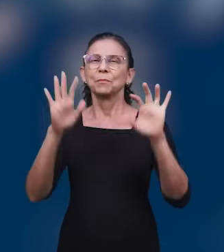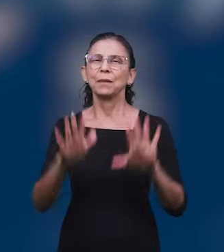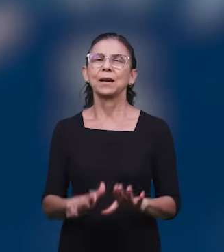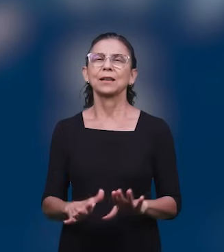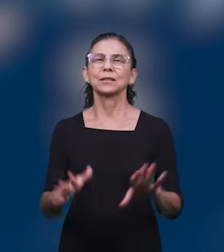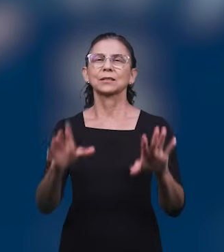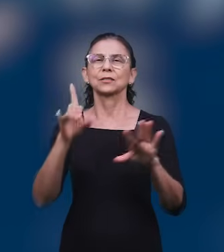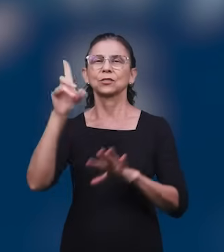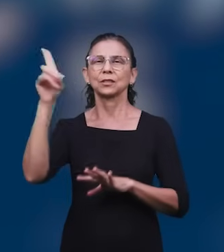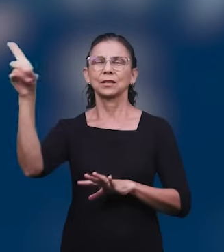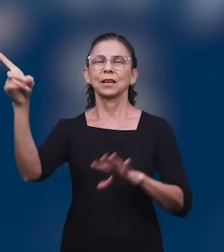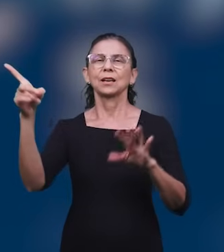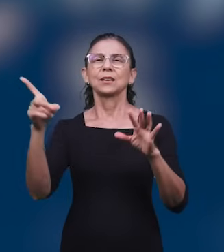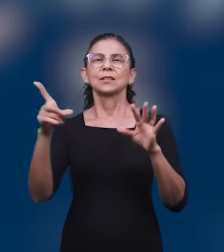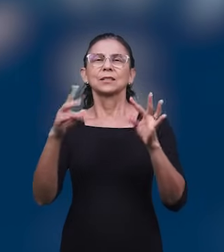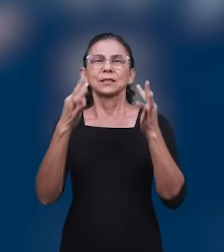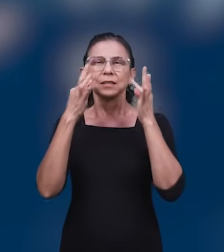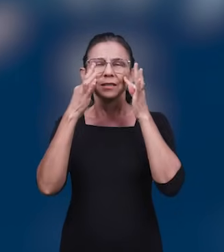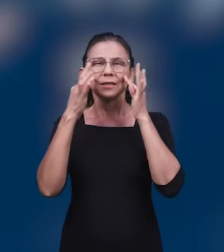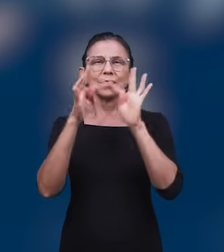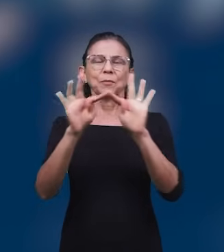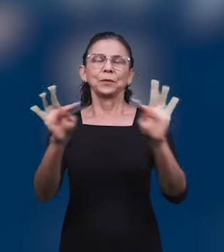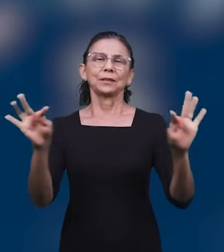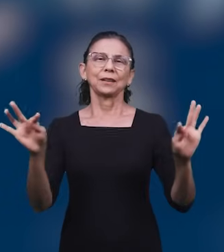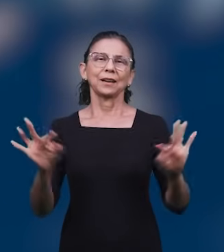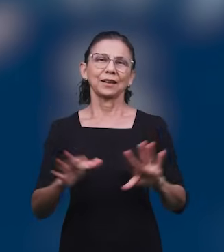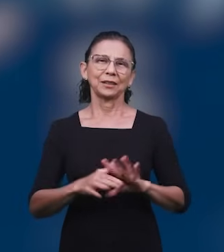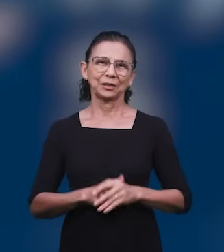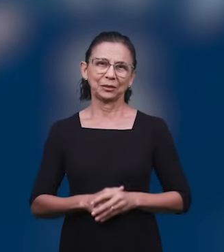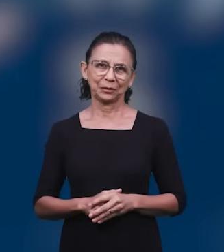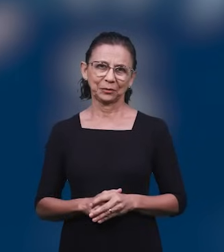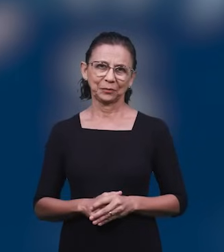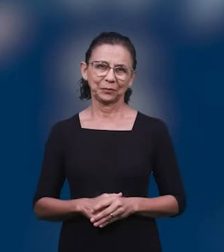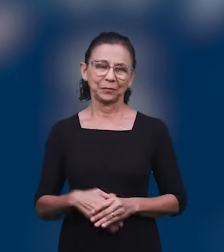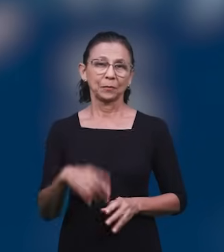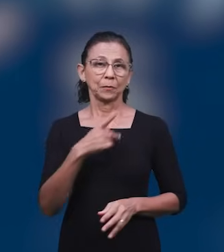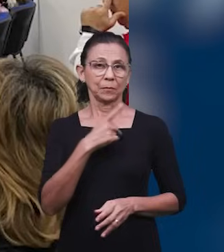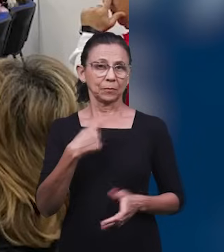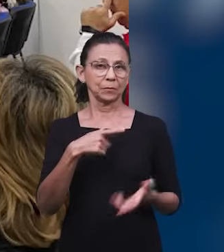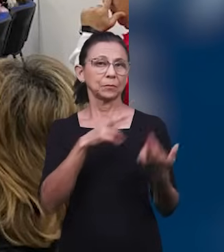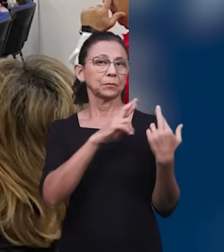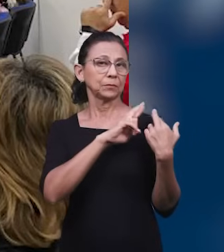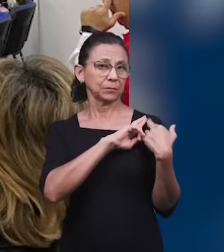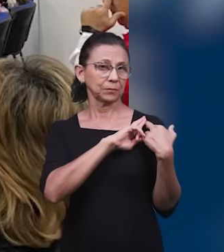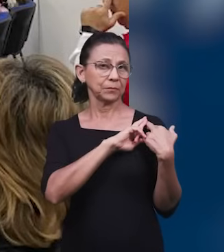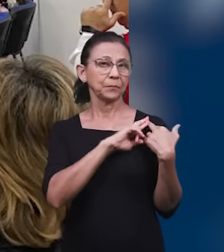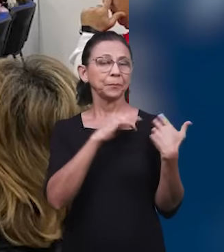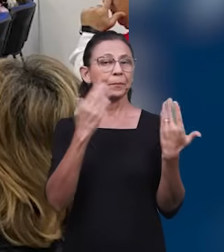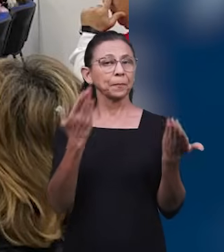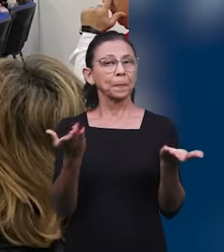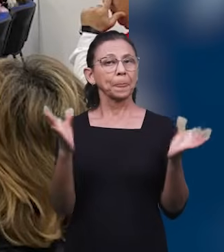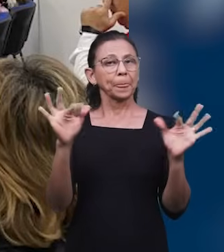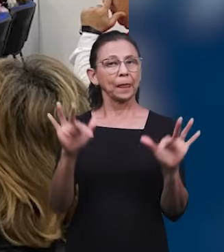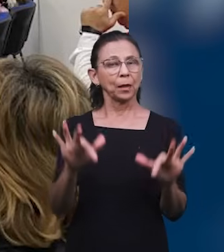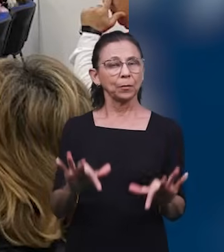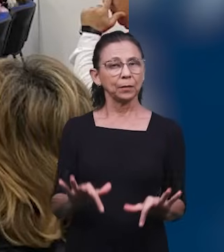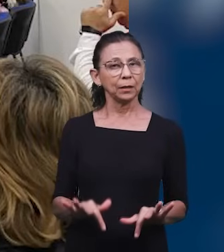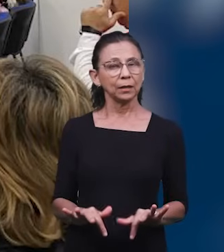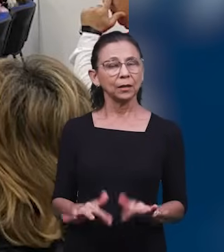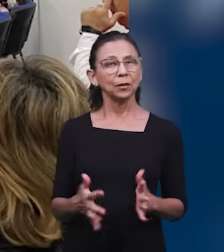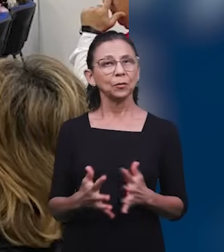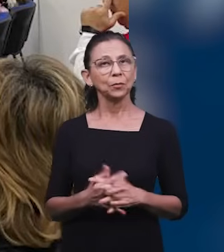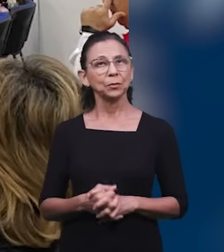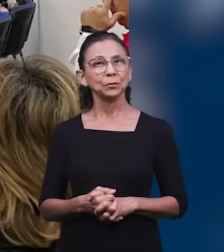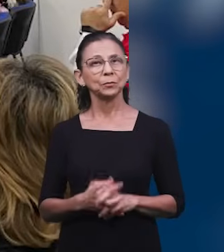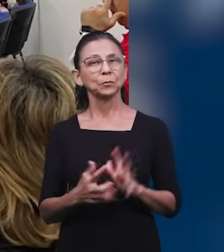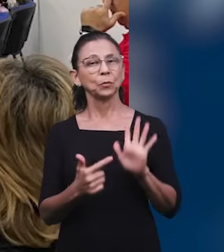tem operado. A igreja em Florença está sob o ministério do pastor Melqui Coelho. E terminamos essa edição com a evangelização